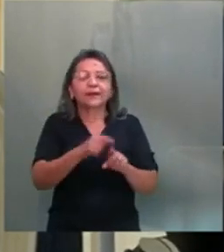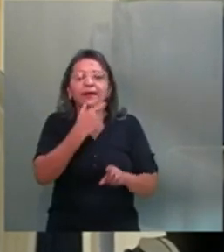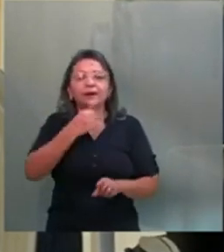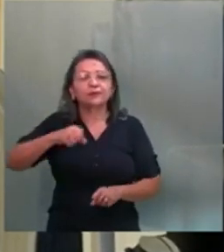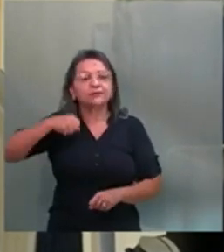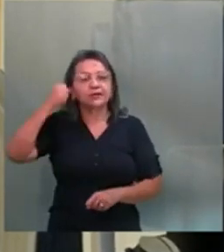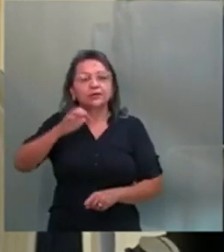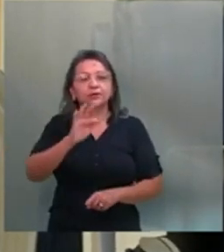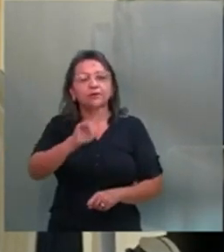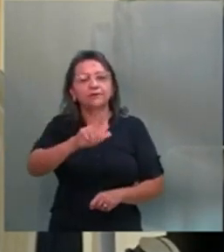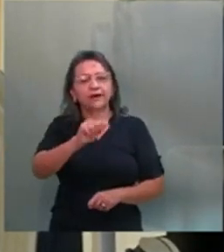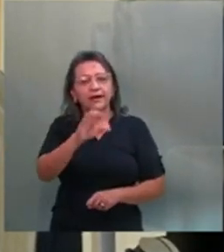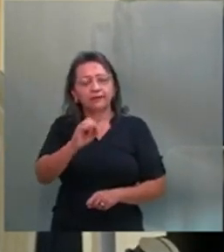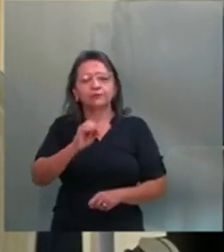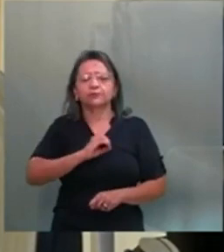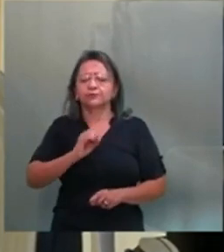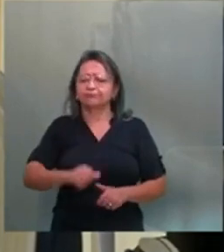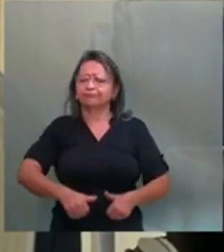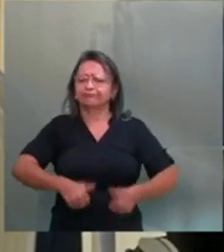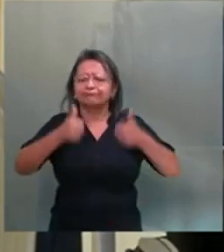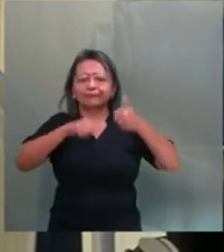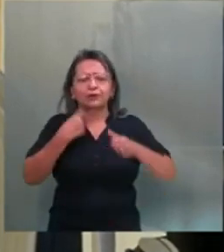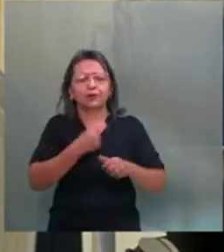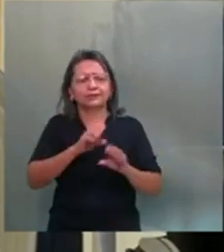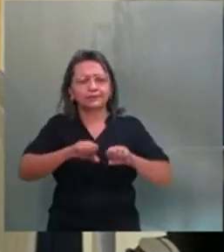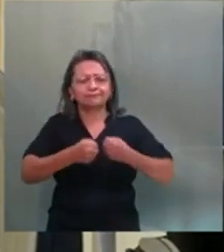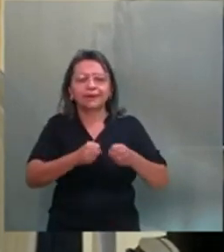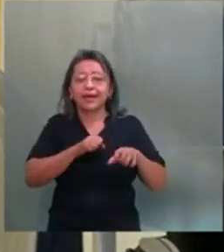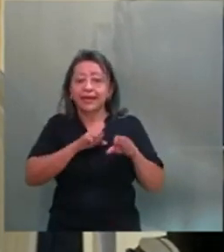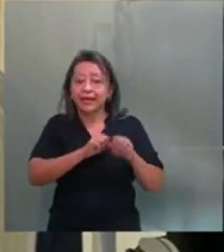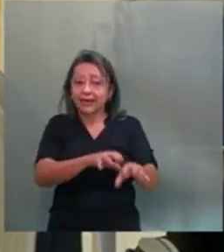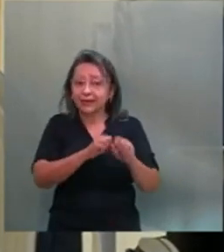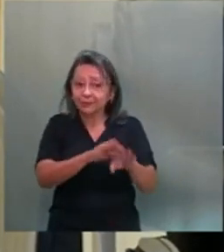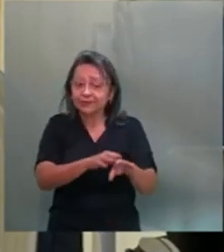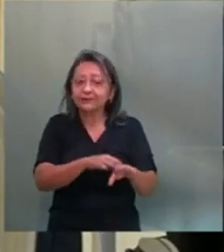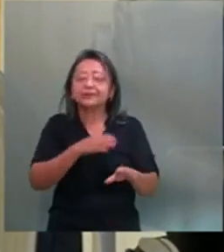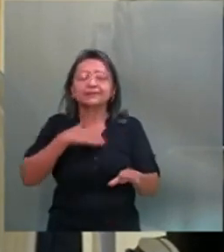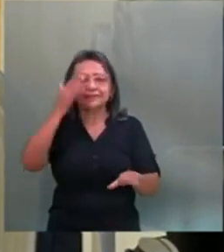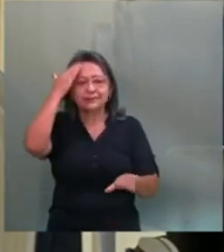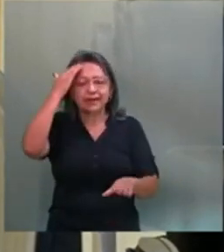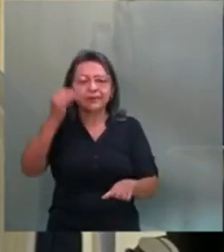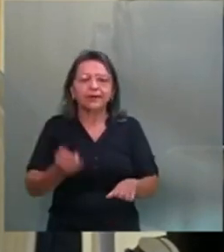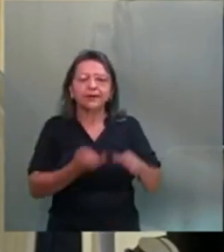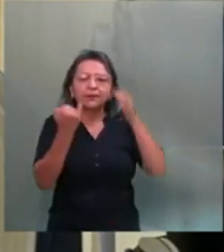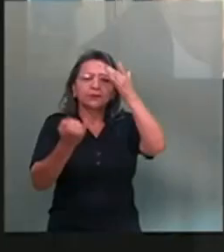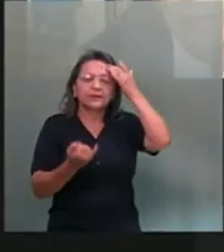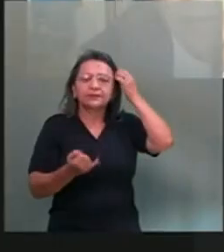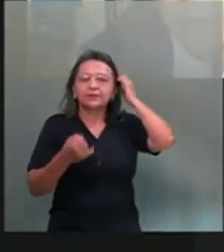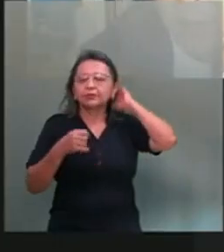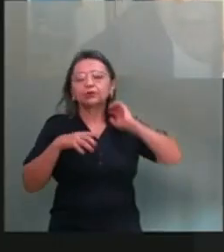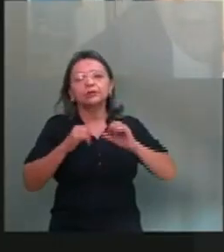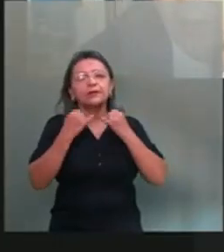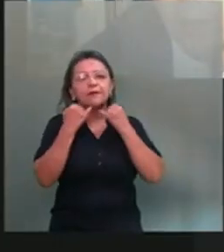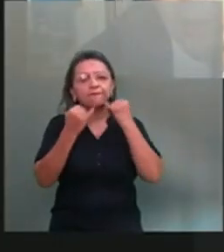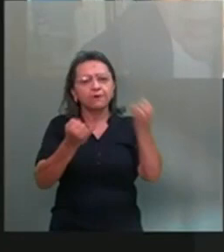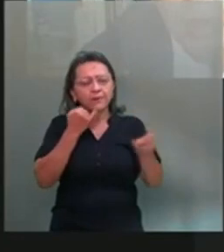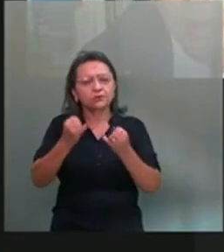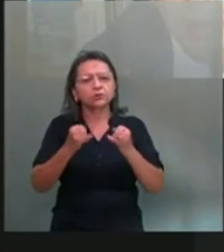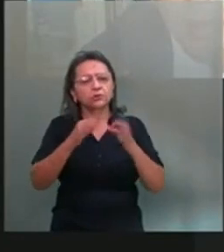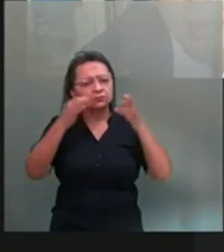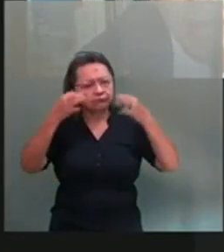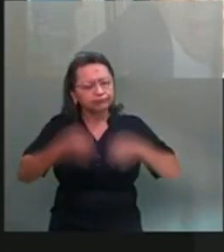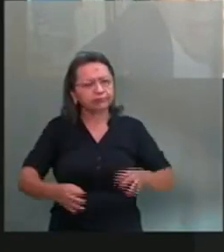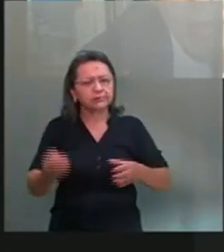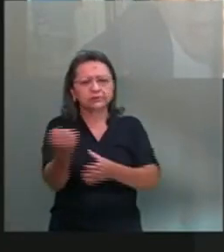Flávio Arnes, um dos grandes lutadores da nossa educação, que sabe a importância das informações corretas e seguras